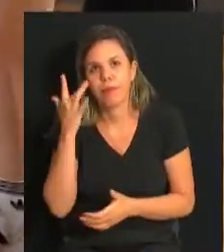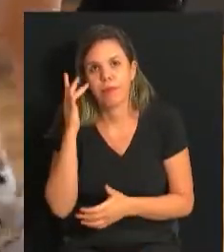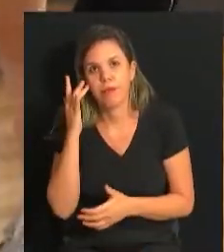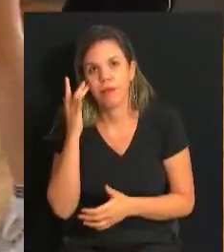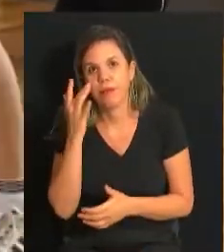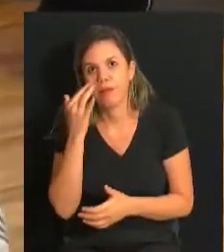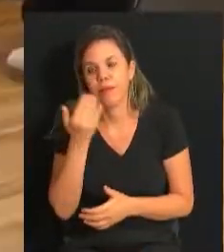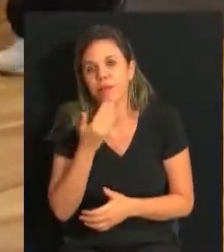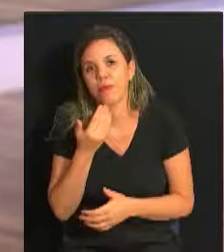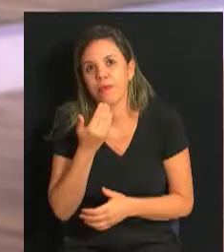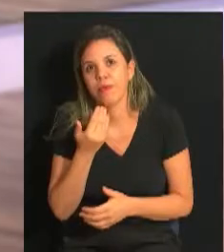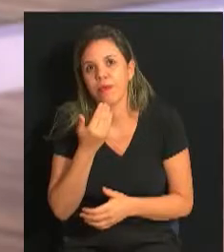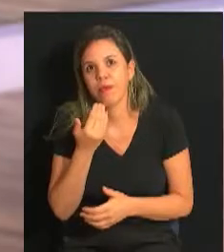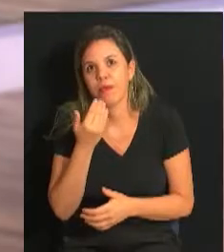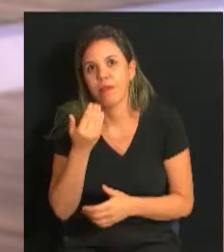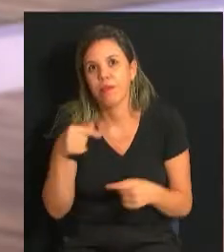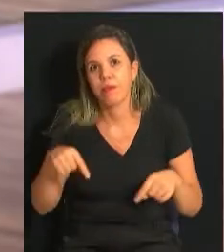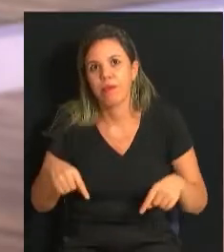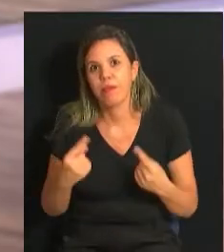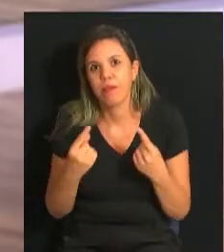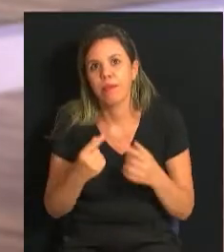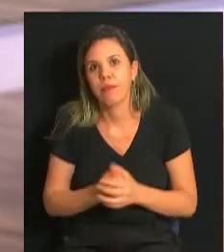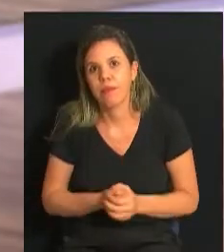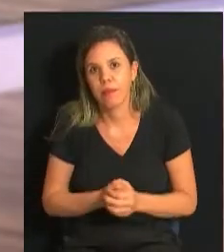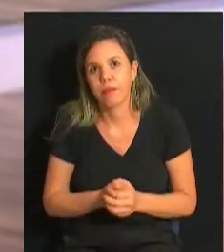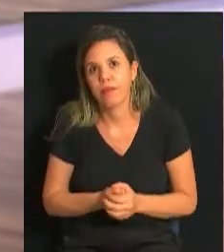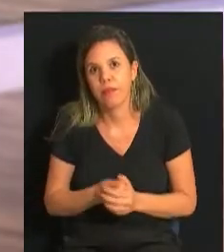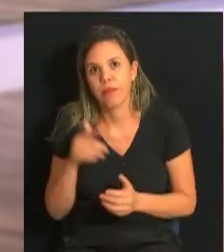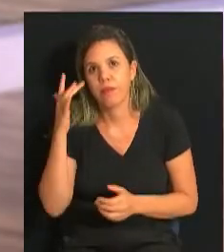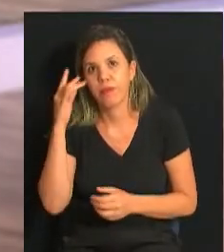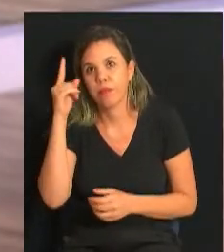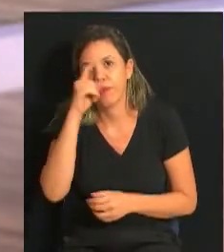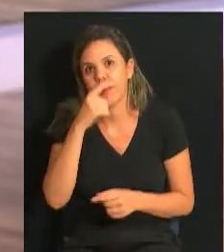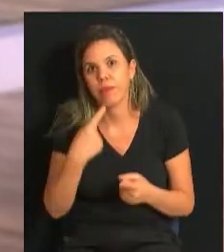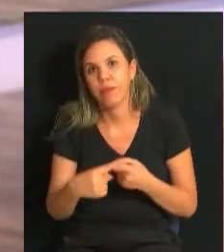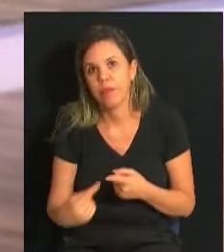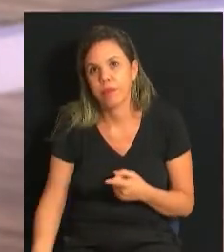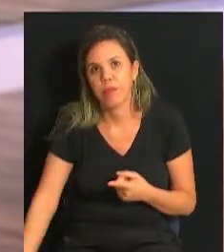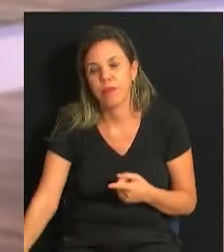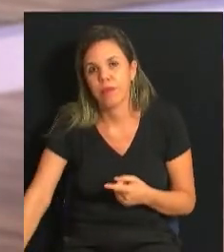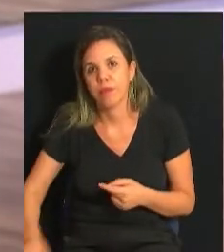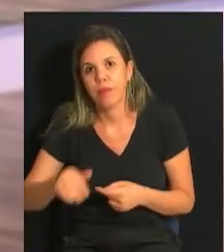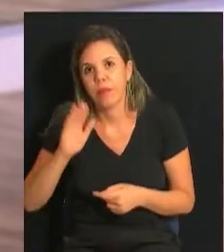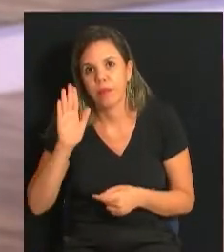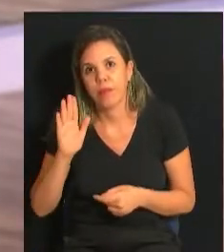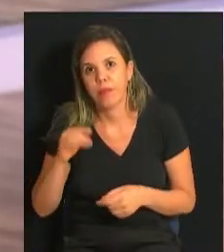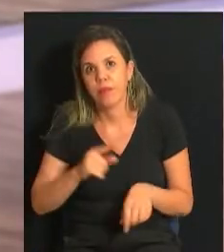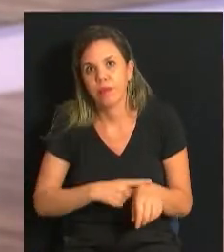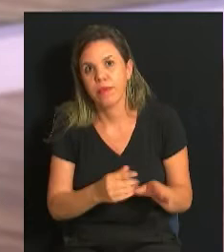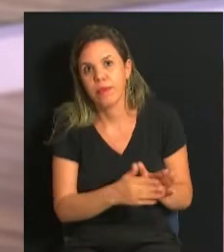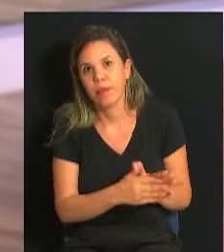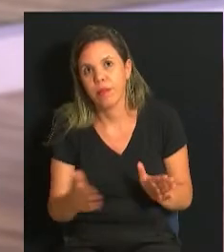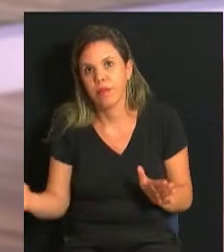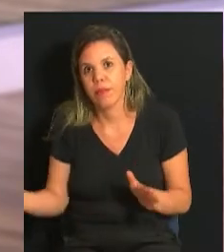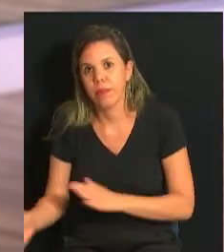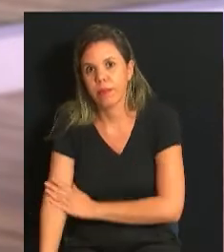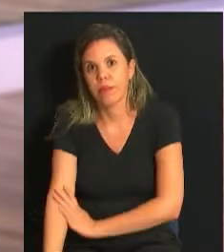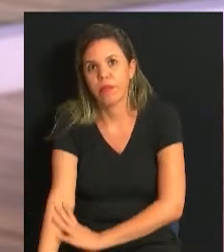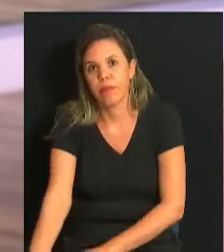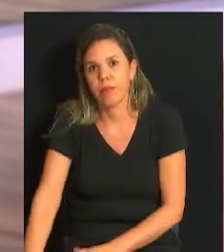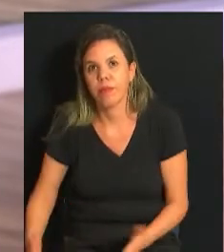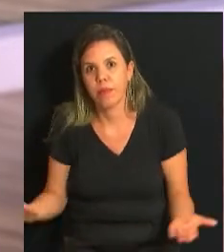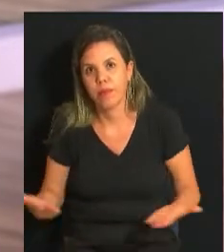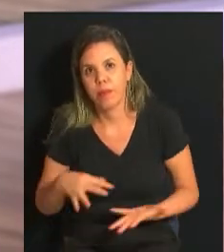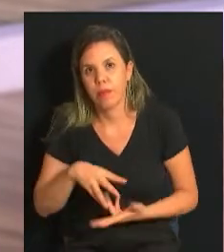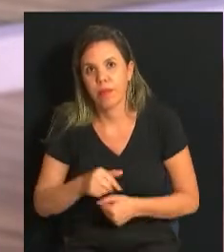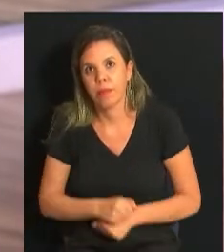tá fácil aí vem o frio eu acho difícil porque Quanto Mais o Tempo Passa disso foi de ontem para